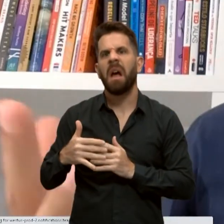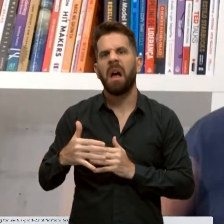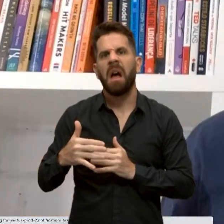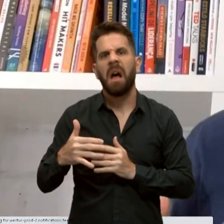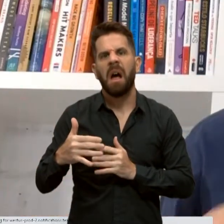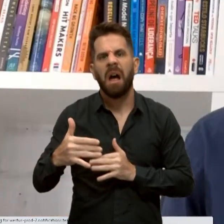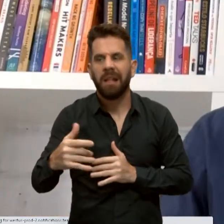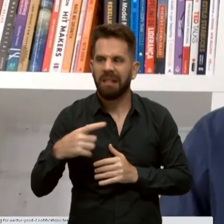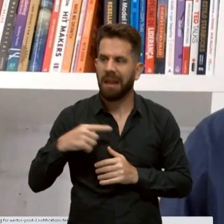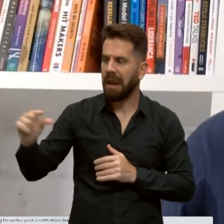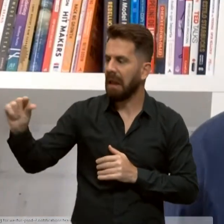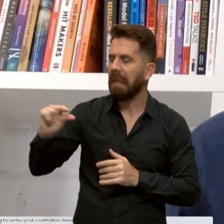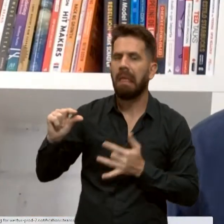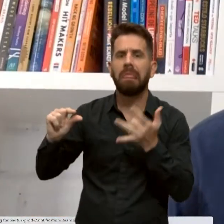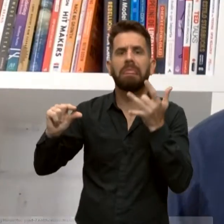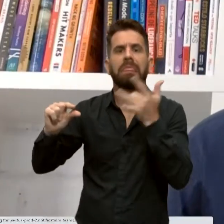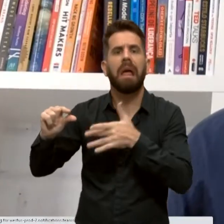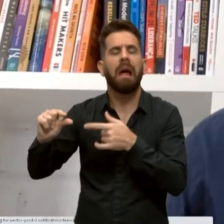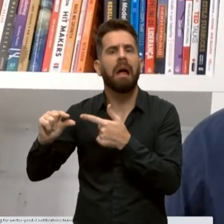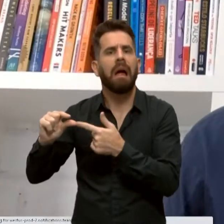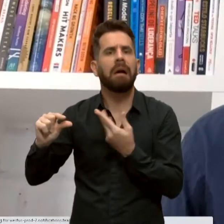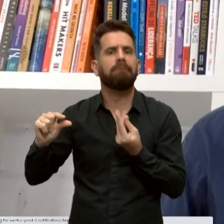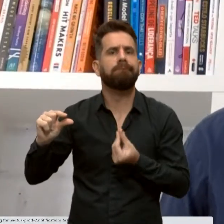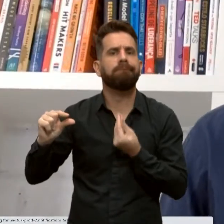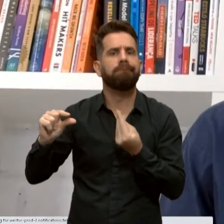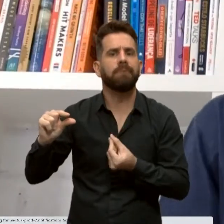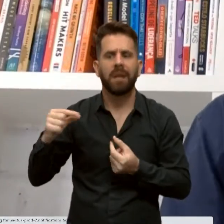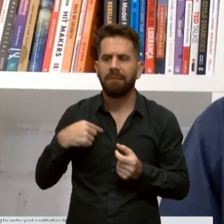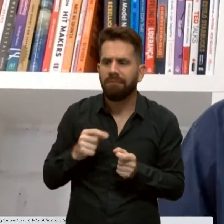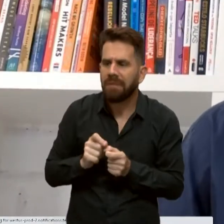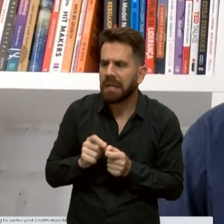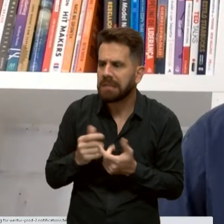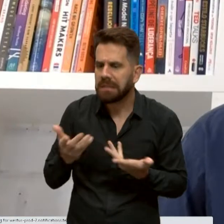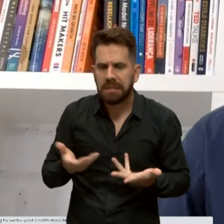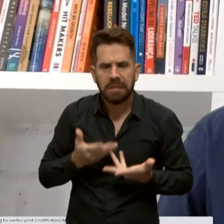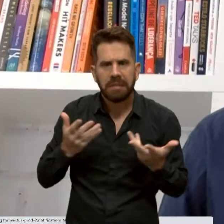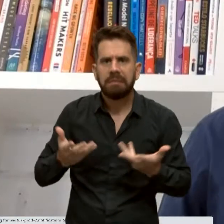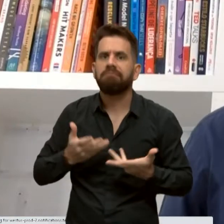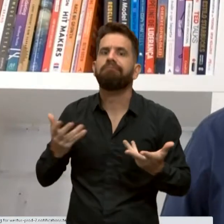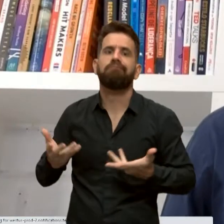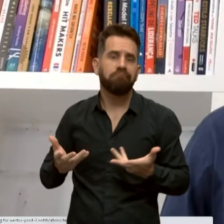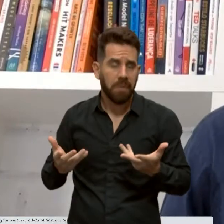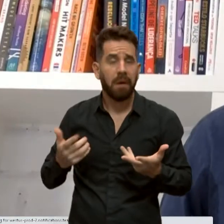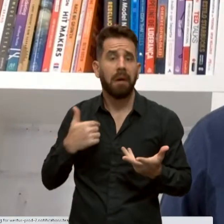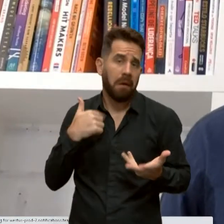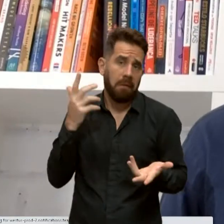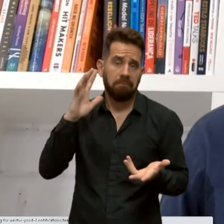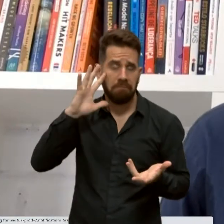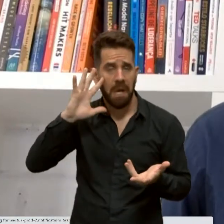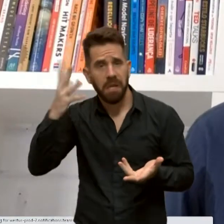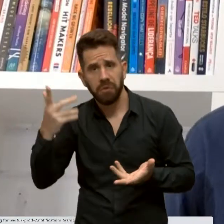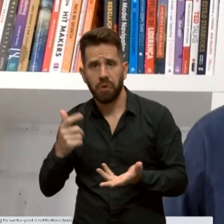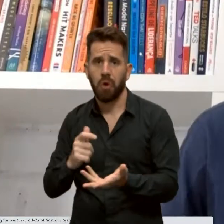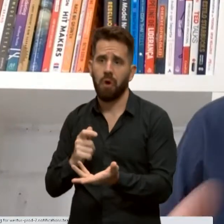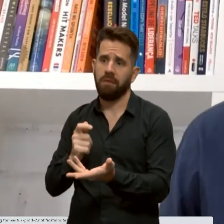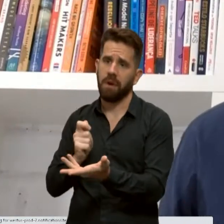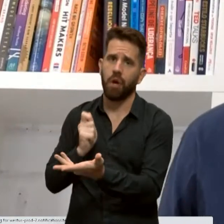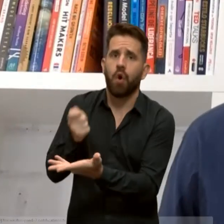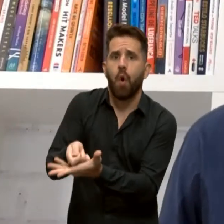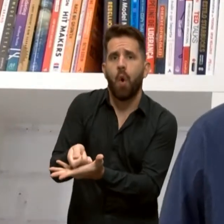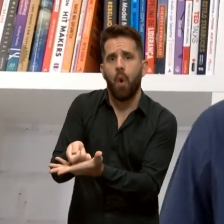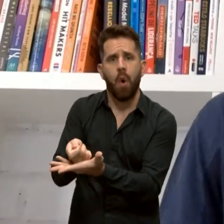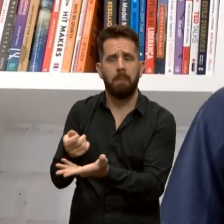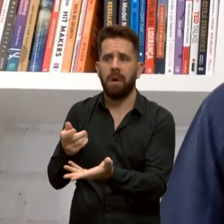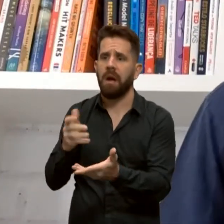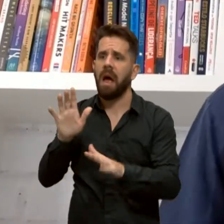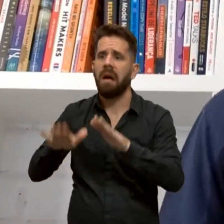dinheiro parado, né? Ali o cashback, tem um crédito naquela loja, acaba que o consumidor acaba pegando alguma